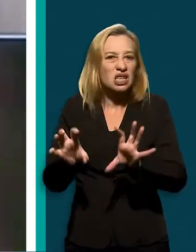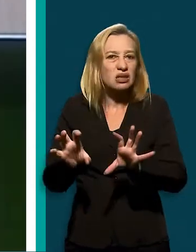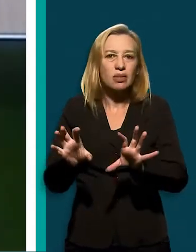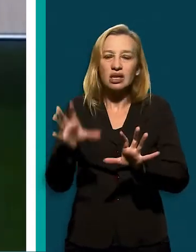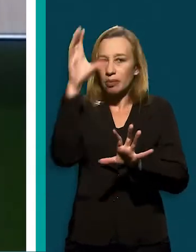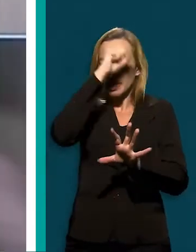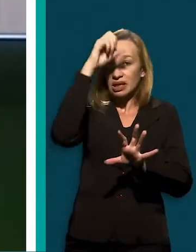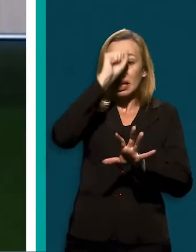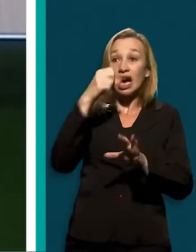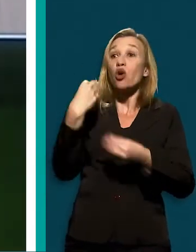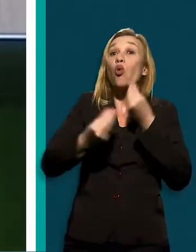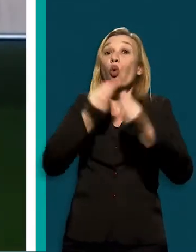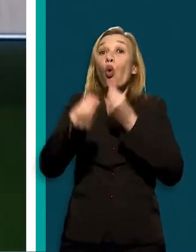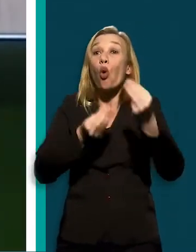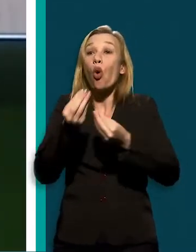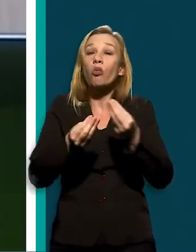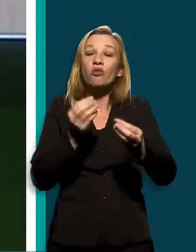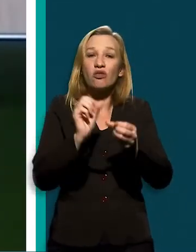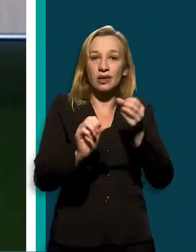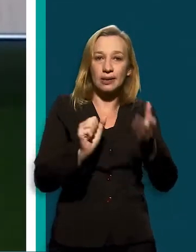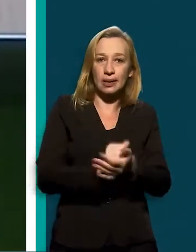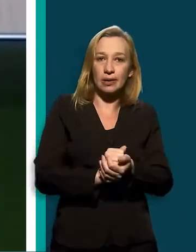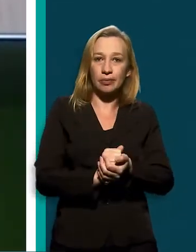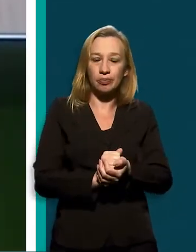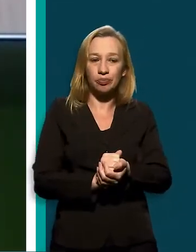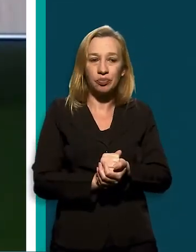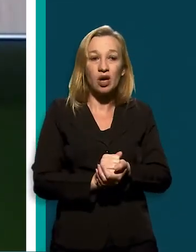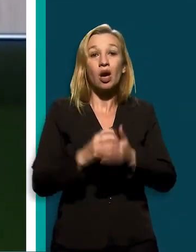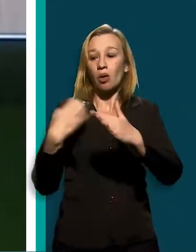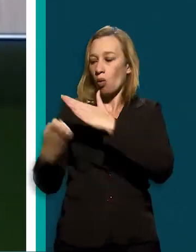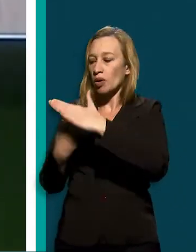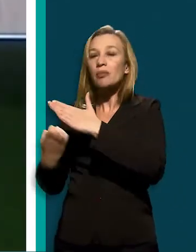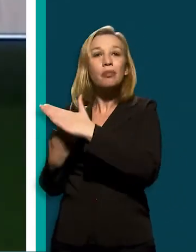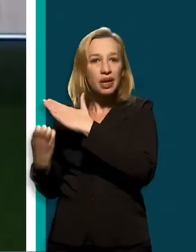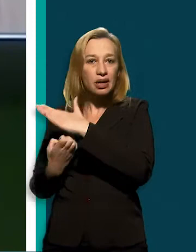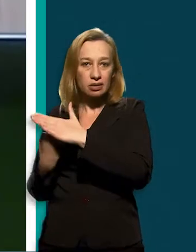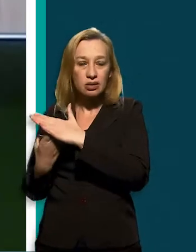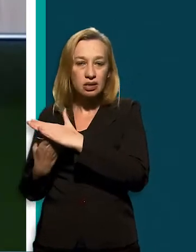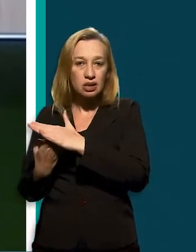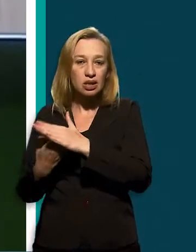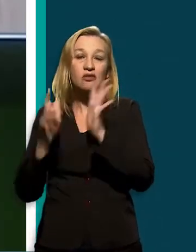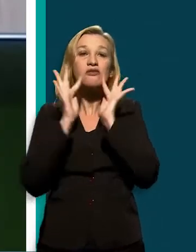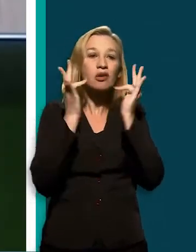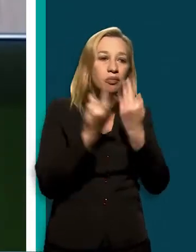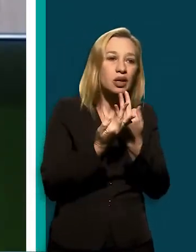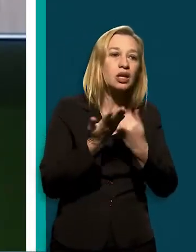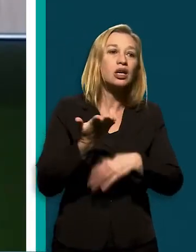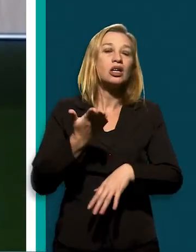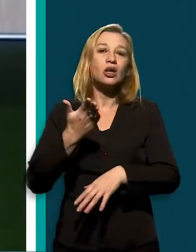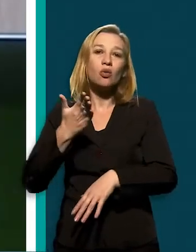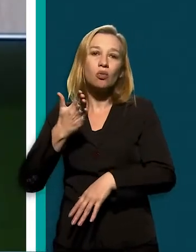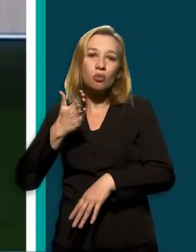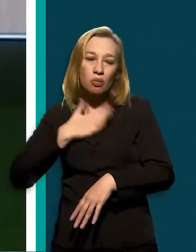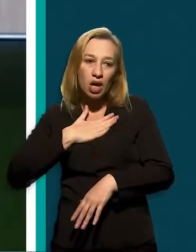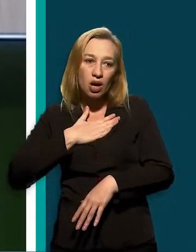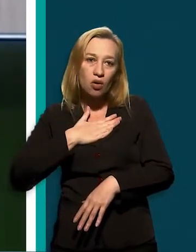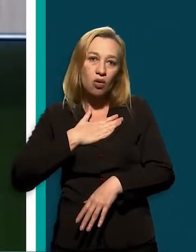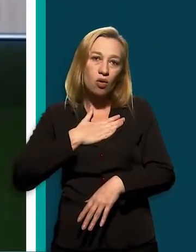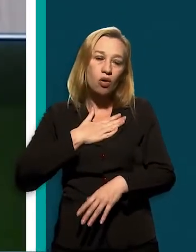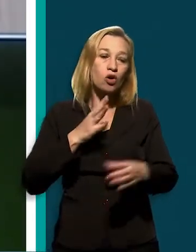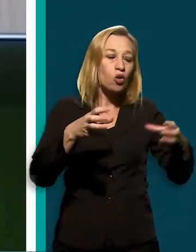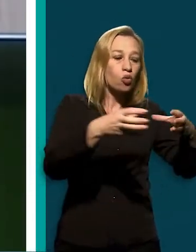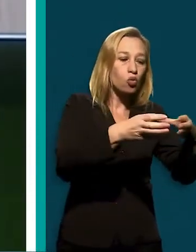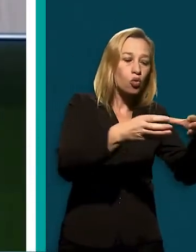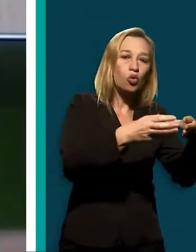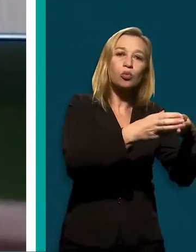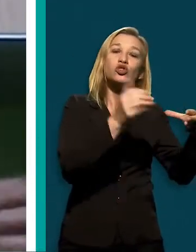serviço. Eu falei, meu Deus, como que eu vou fazer para segurar tudo isso? Até porque é uma empresa familiar, né? Tem o meu